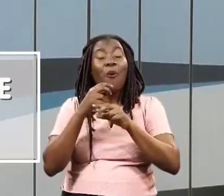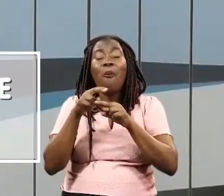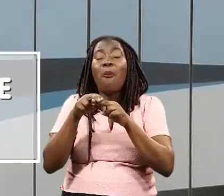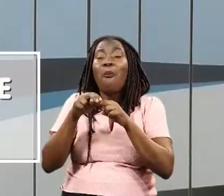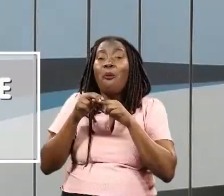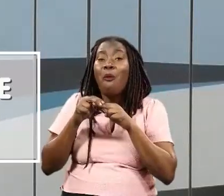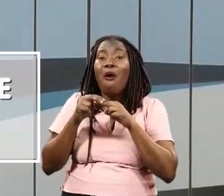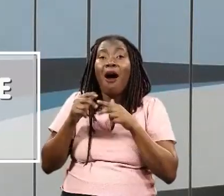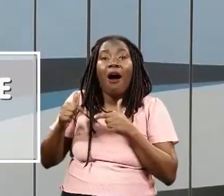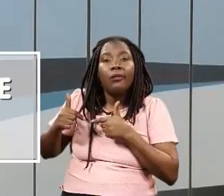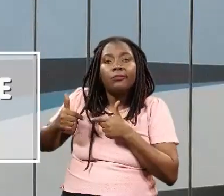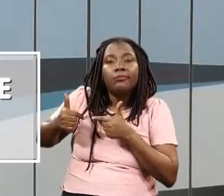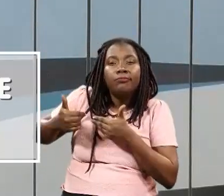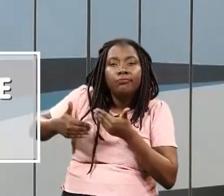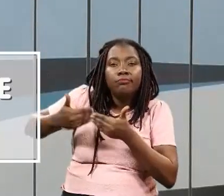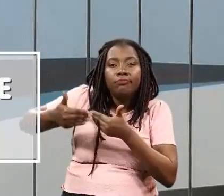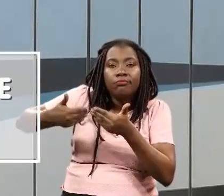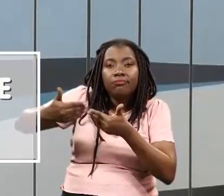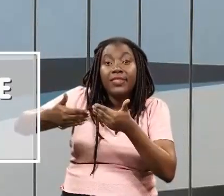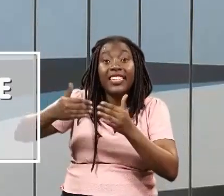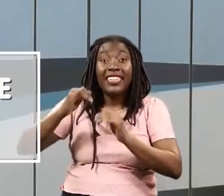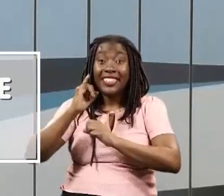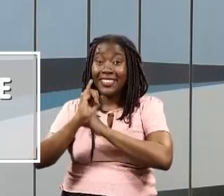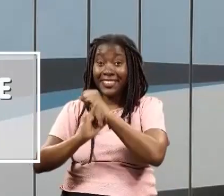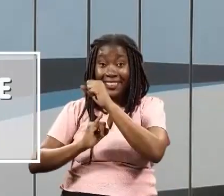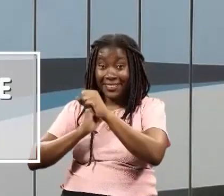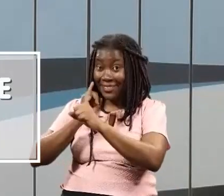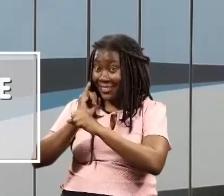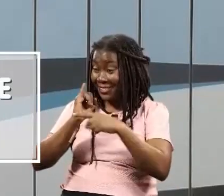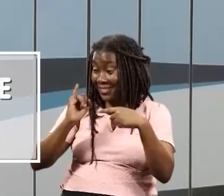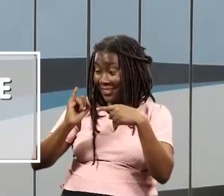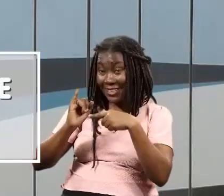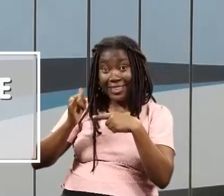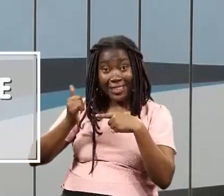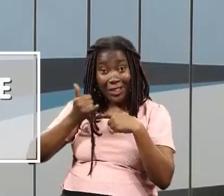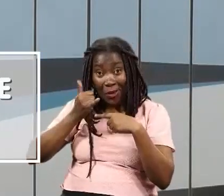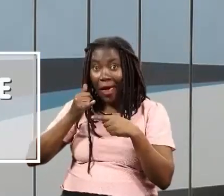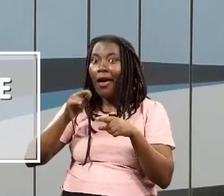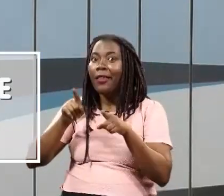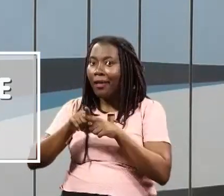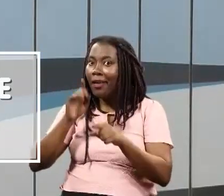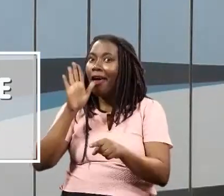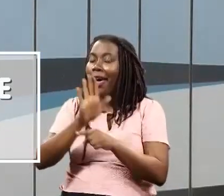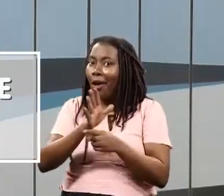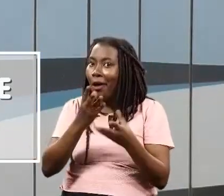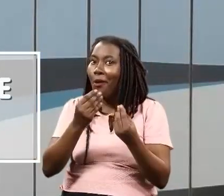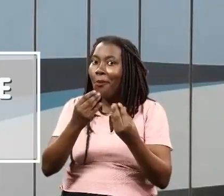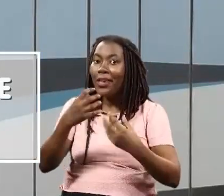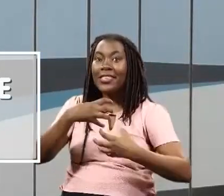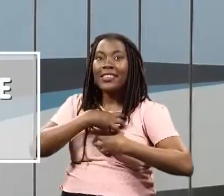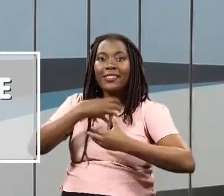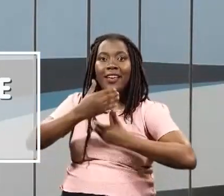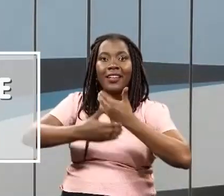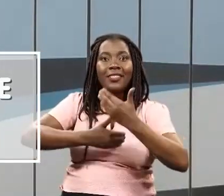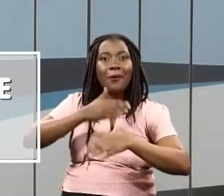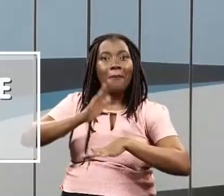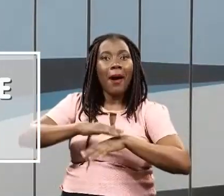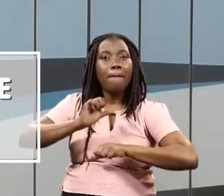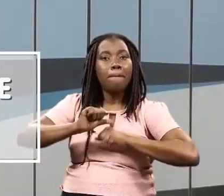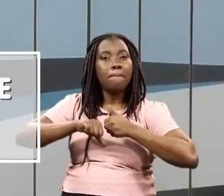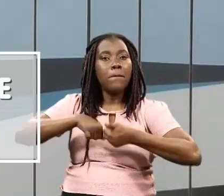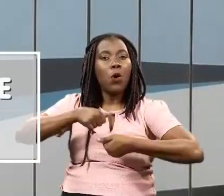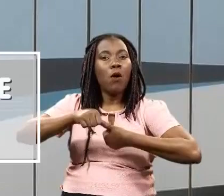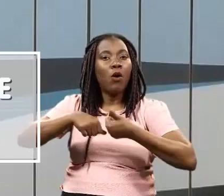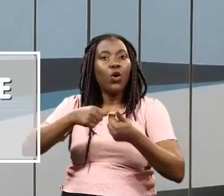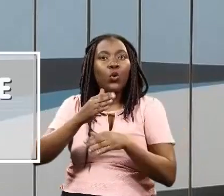desse movimento e as tecnologias, a internet e os celulares contribuem muito para que essa sensação seja cada vez mais modificada. Então, é